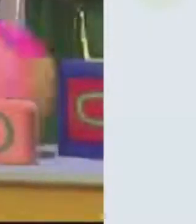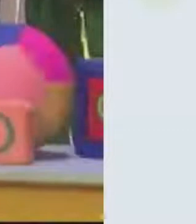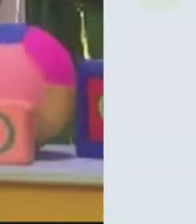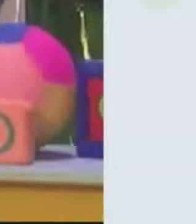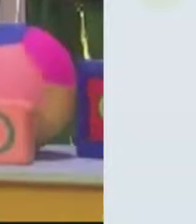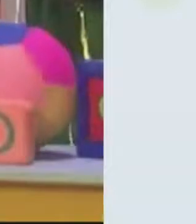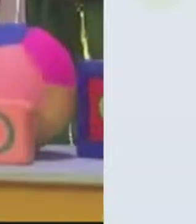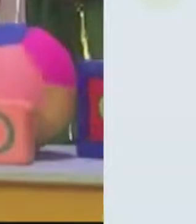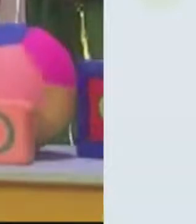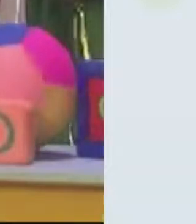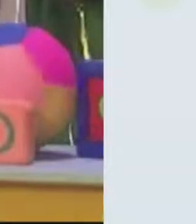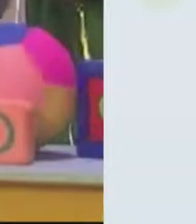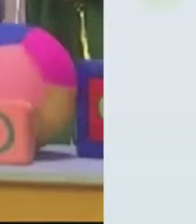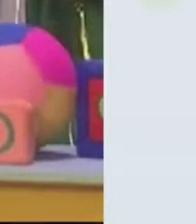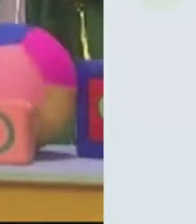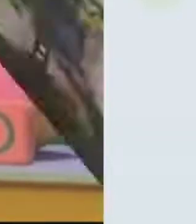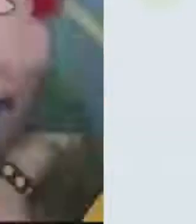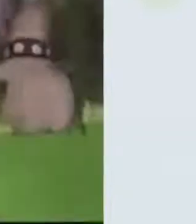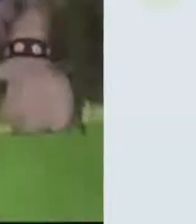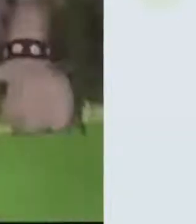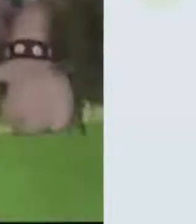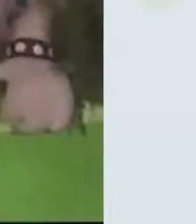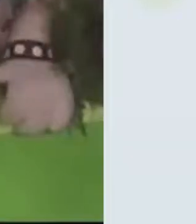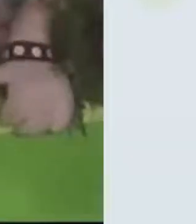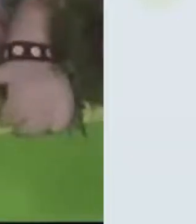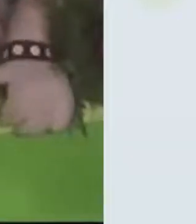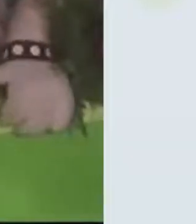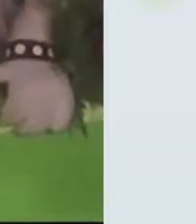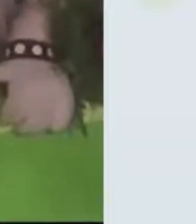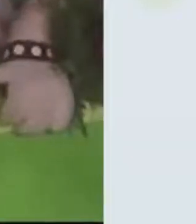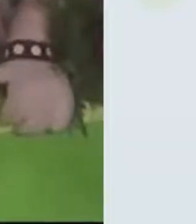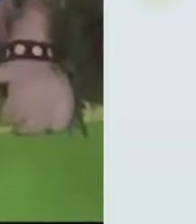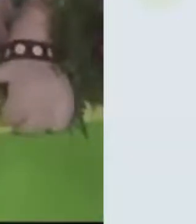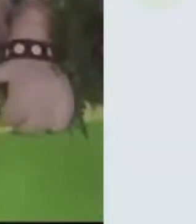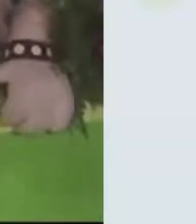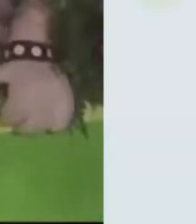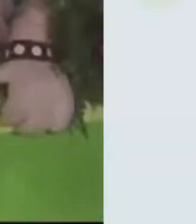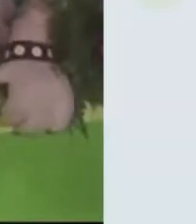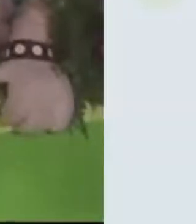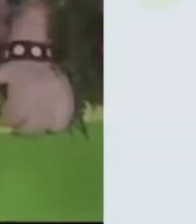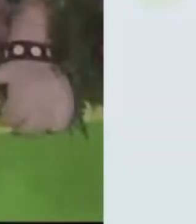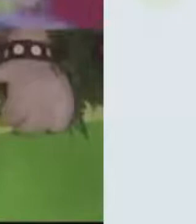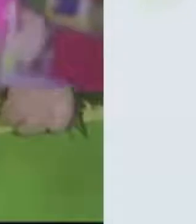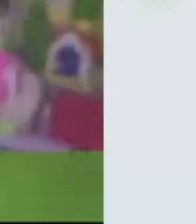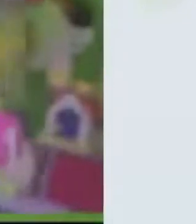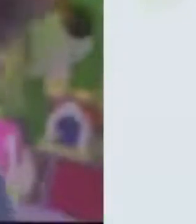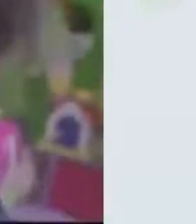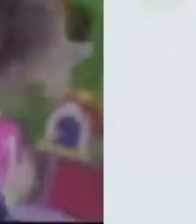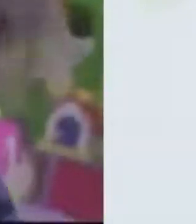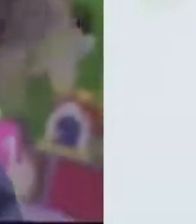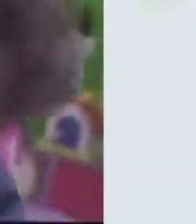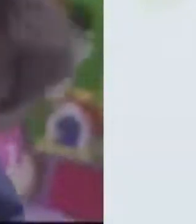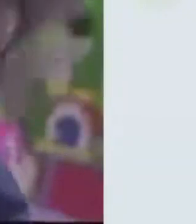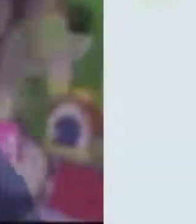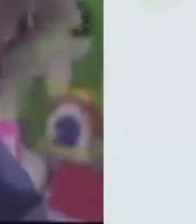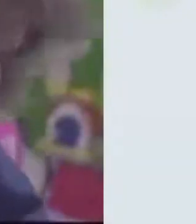tenha fé no que digo. Pra ser camarada tem que ser um bom amigo. Não, fique triste, muito menos chateado. Somos seus seus amigos estão sempre do seu lado. Vem, meu amigo, e que tá bem